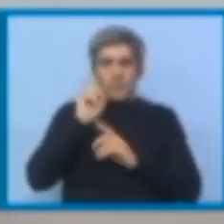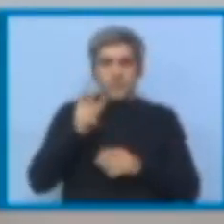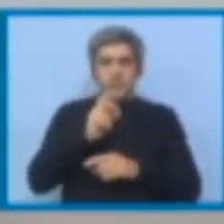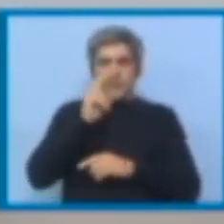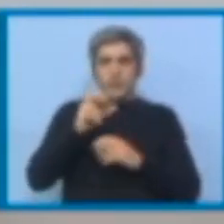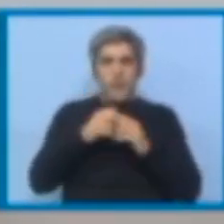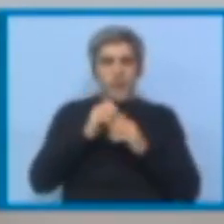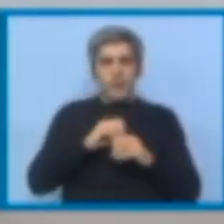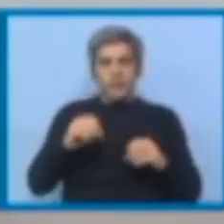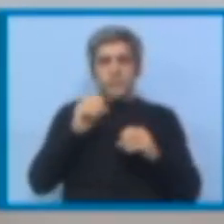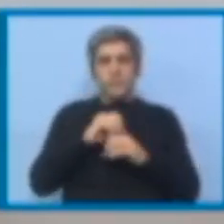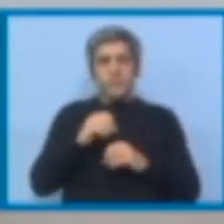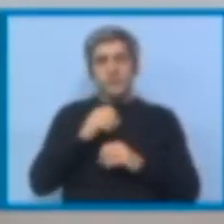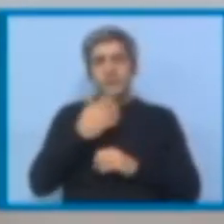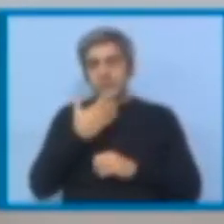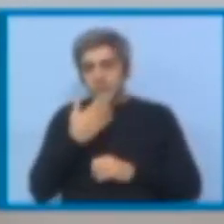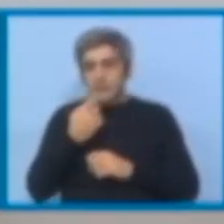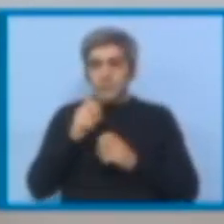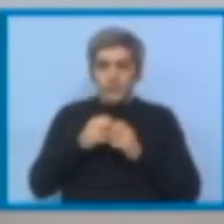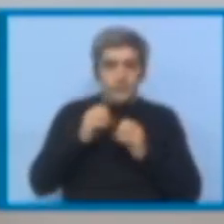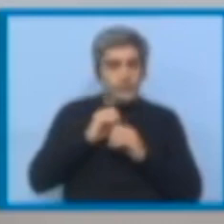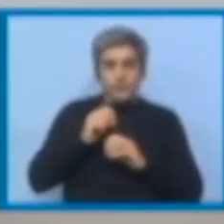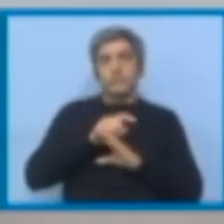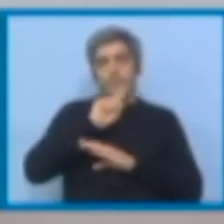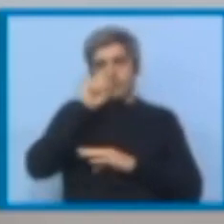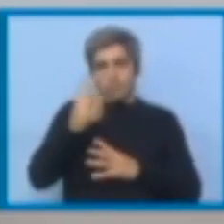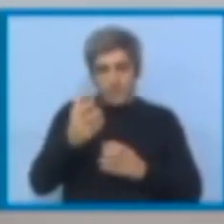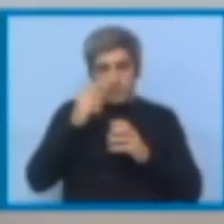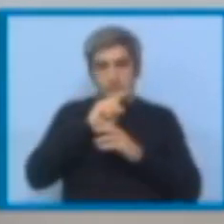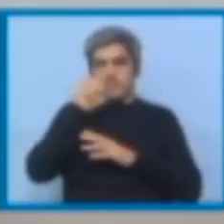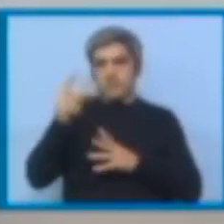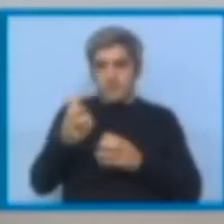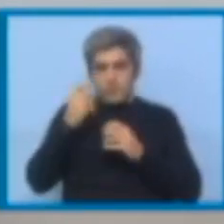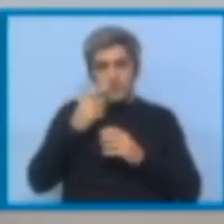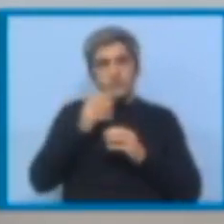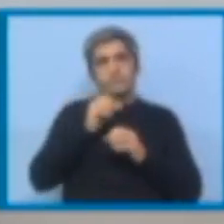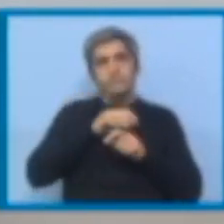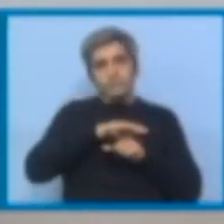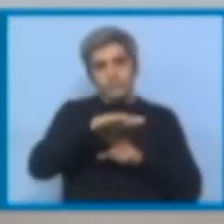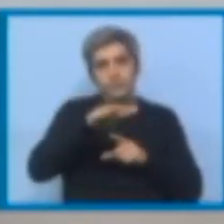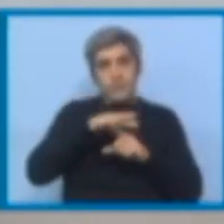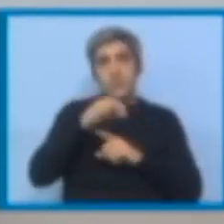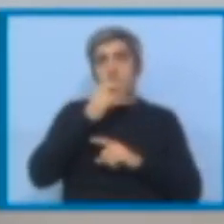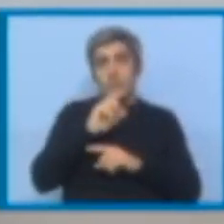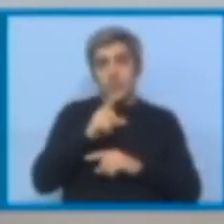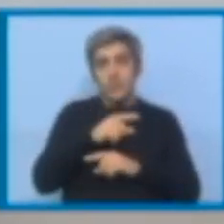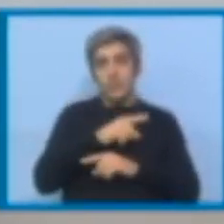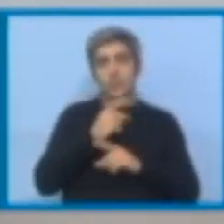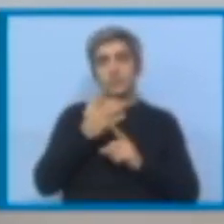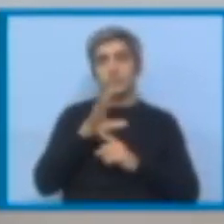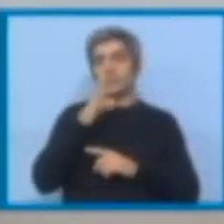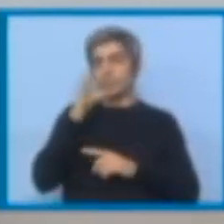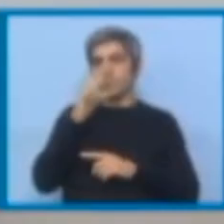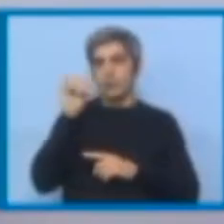sem qualquer complexo, sem qualquer problema, e leva aquilo que é a sua mensagem, mesmo não falando disso, como o Papa explicou no